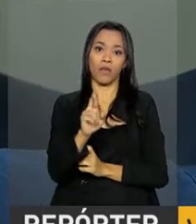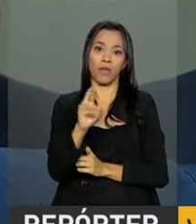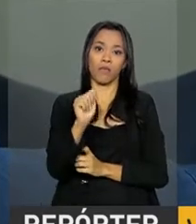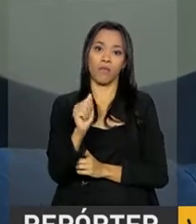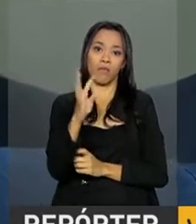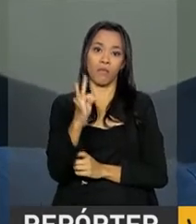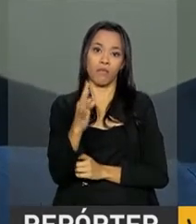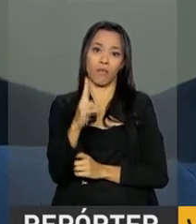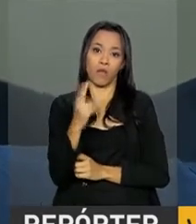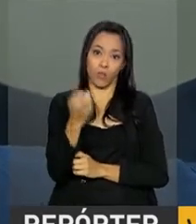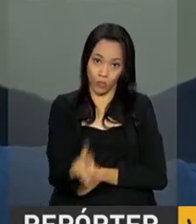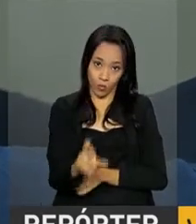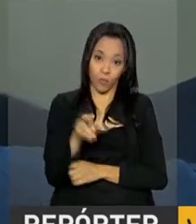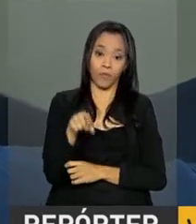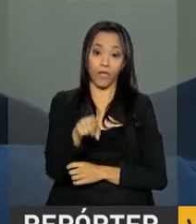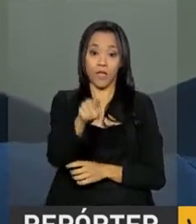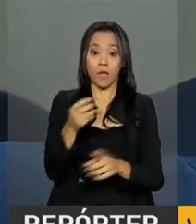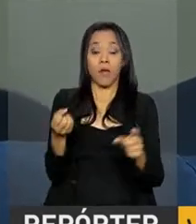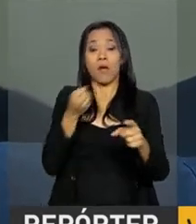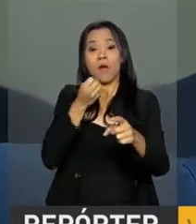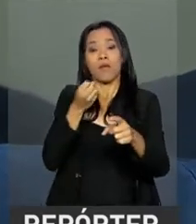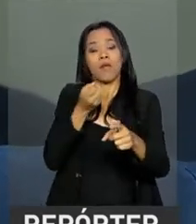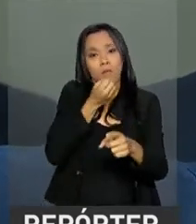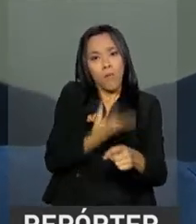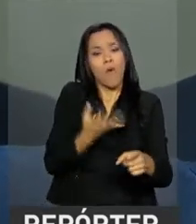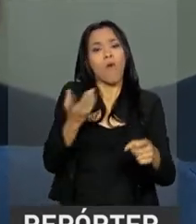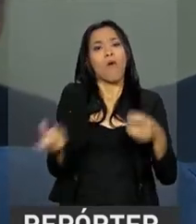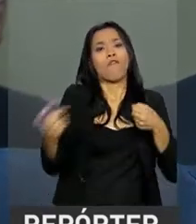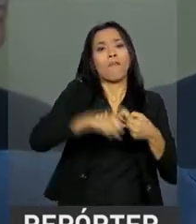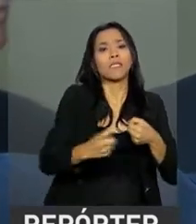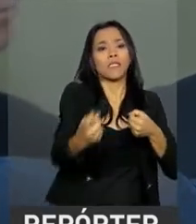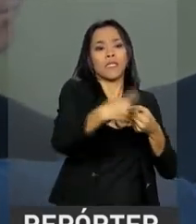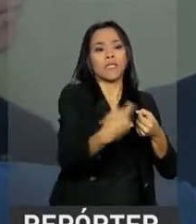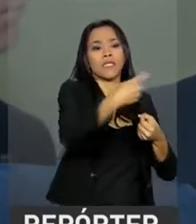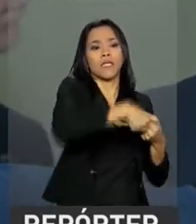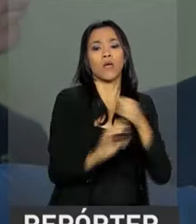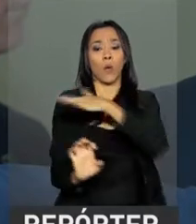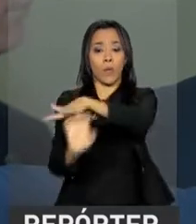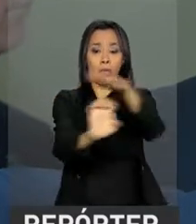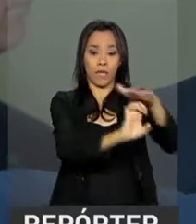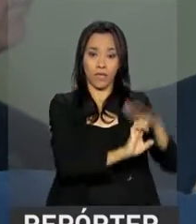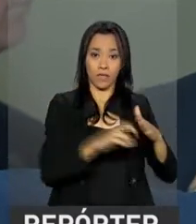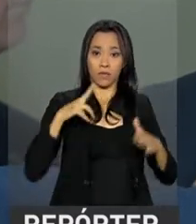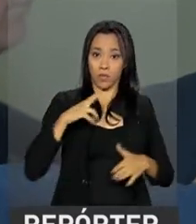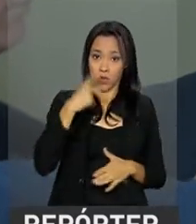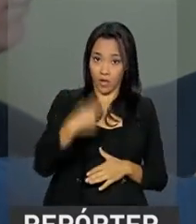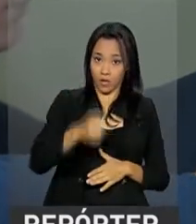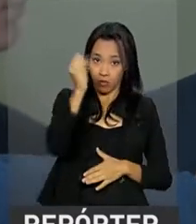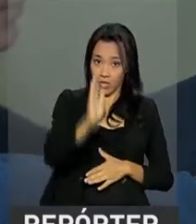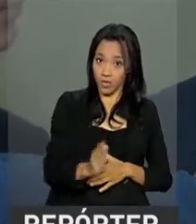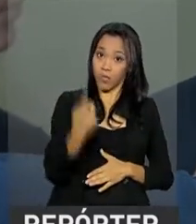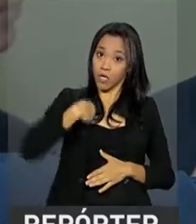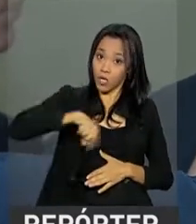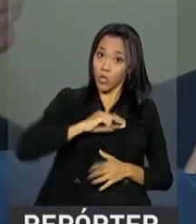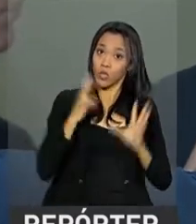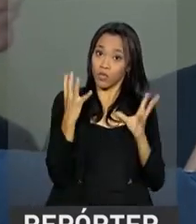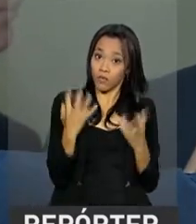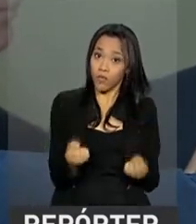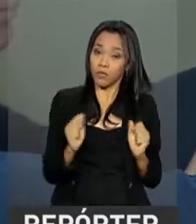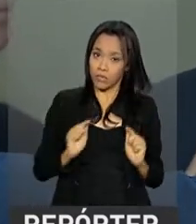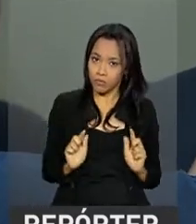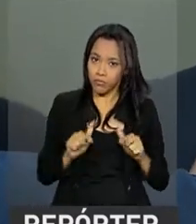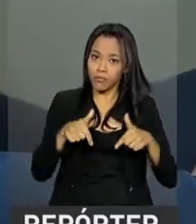e fazer parcerias com o trade turístico as empresas privadas brasileiras para que nós possamos trabalhando juntos